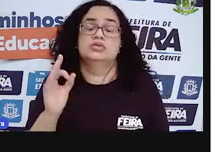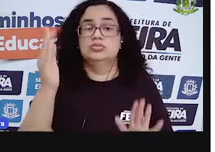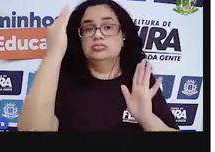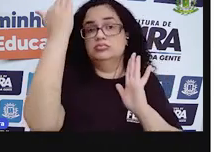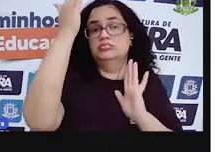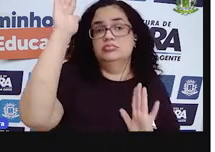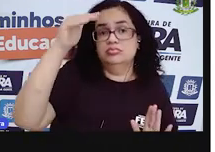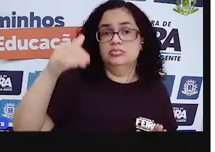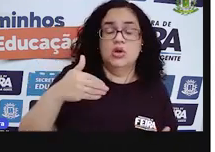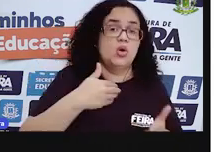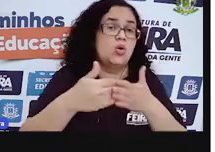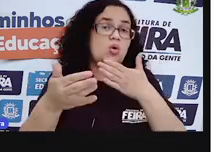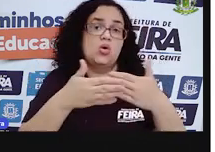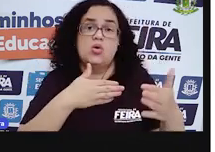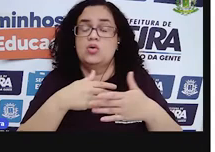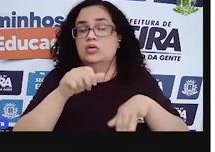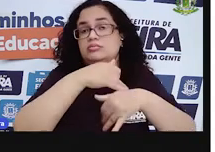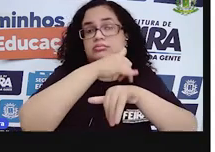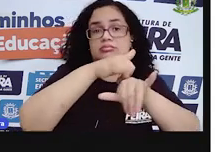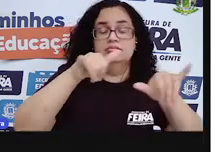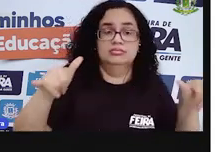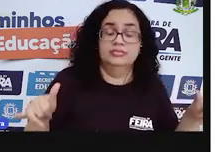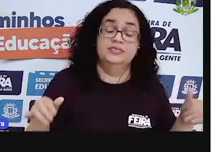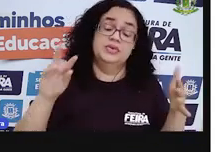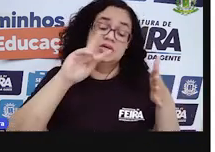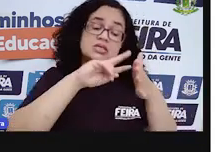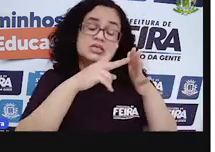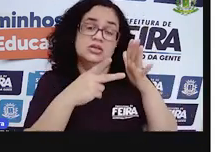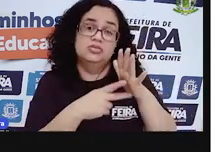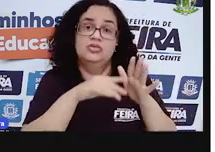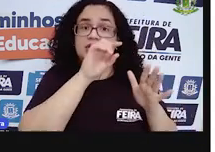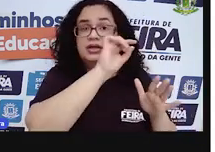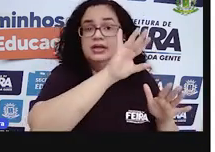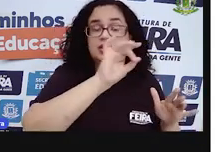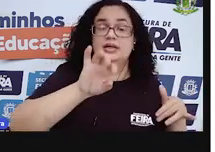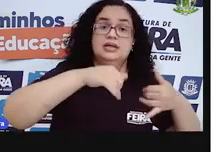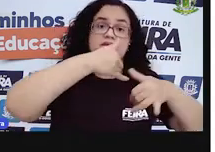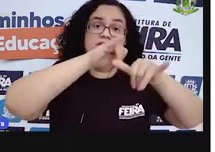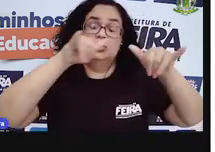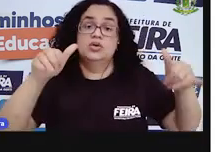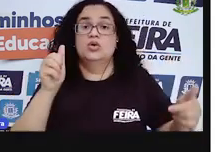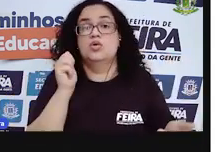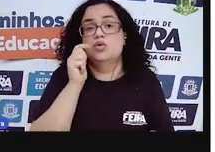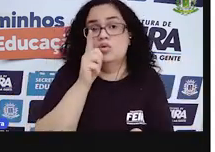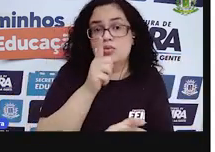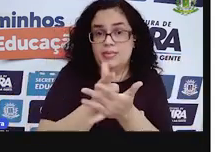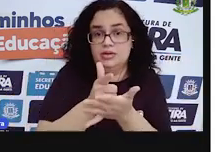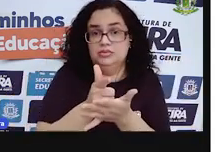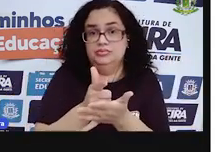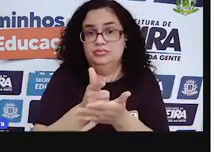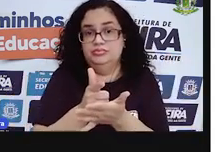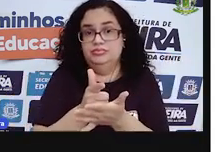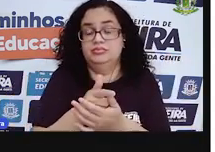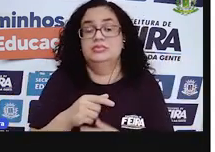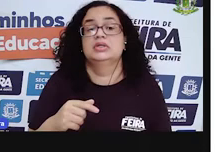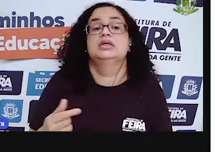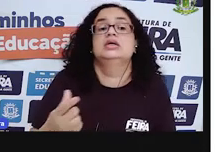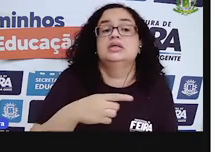sobre o preço de qualquer produto significa que em cada produto que foi comprado ali